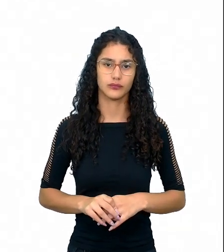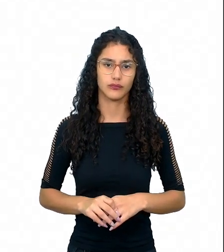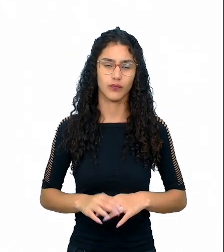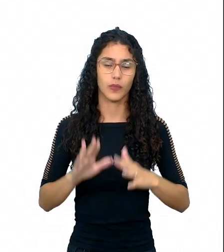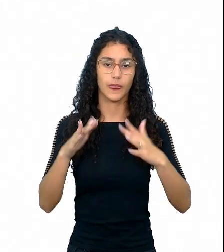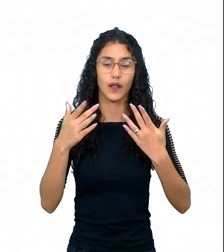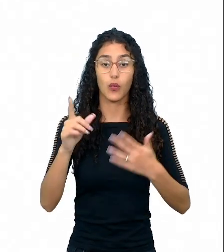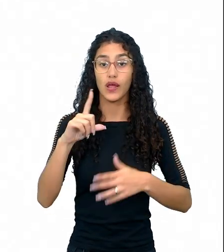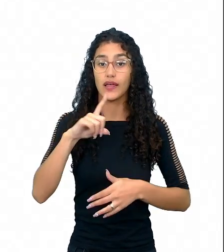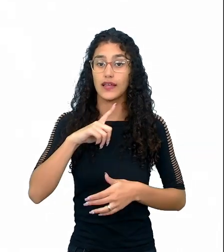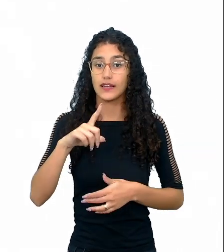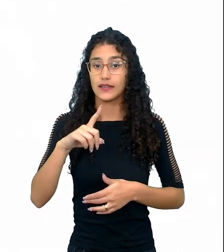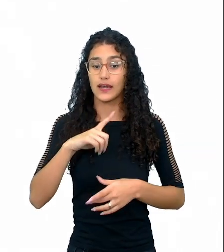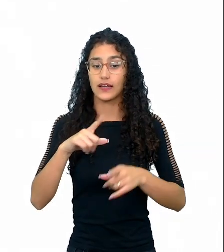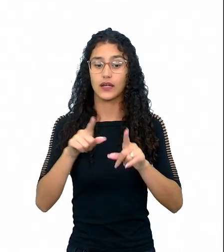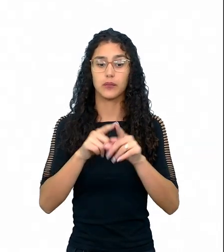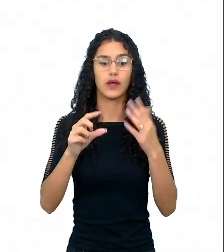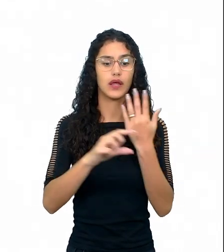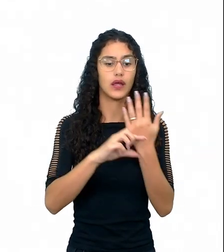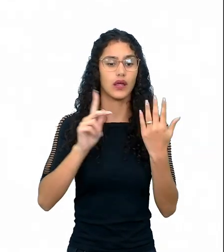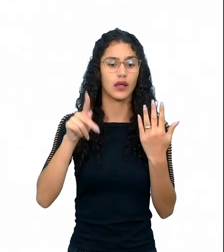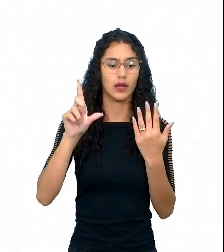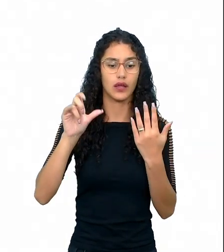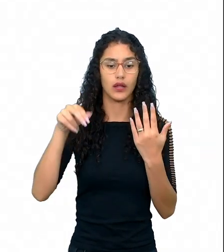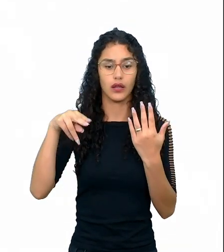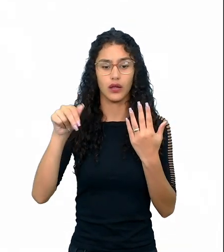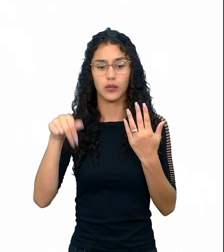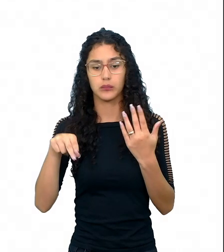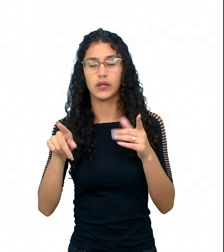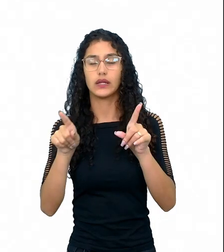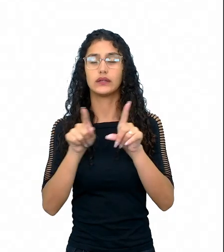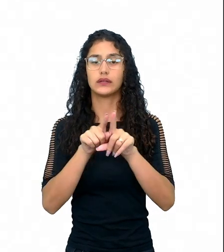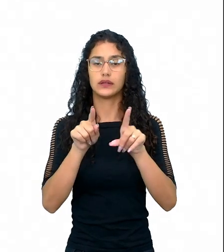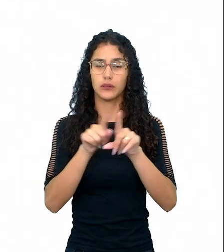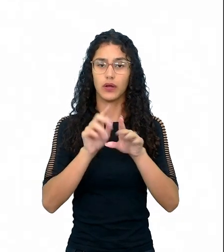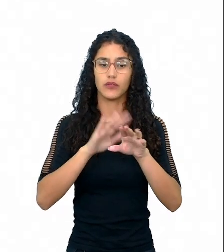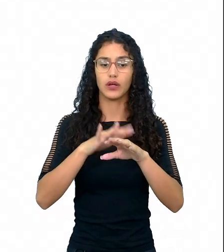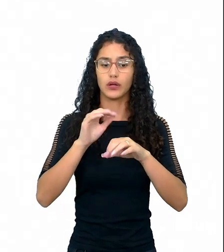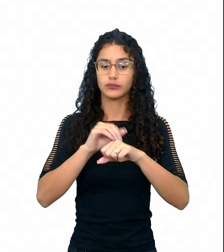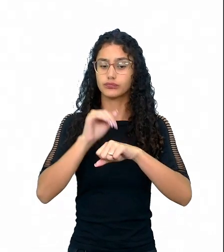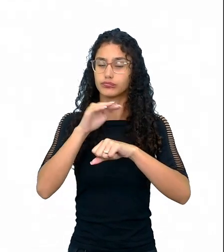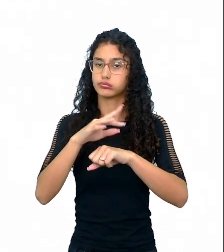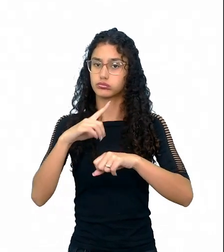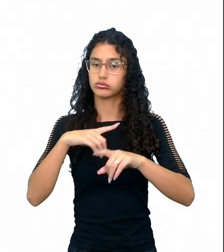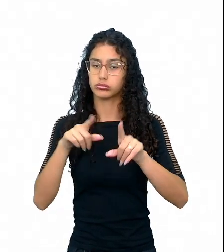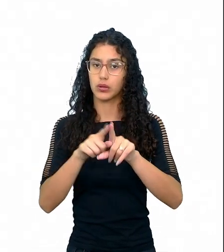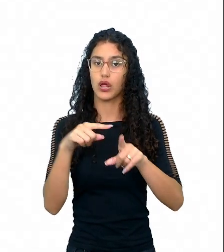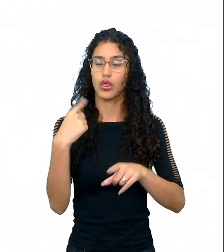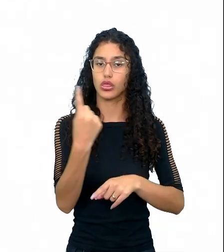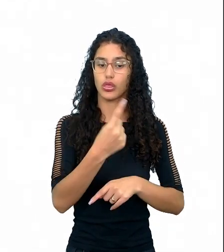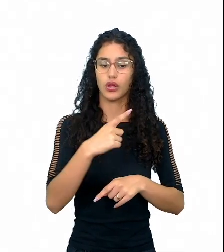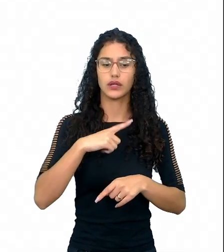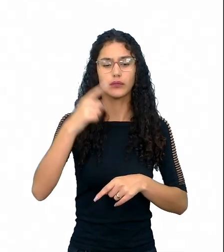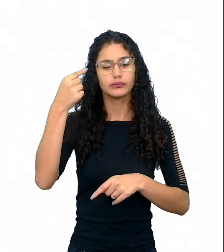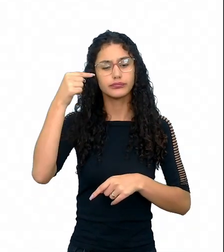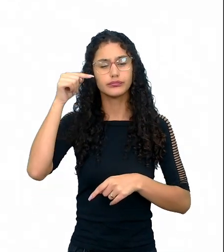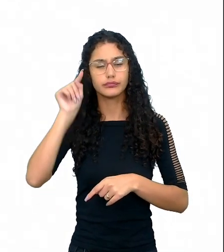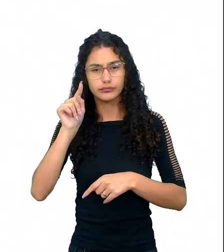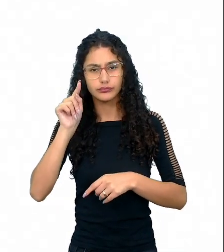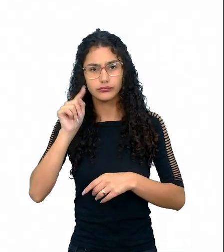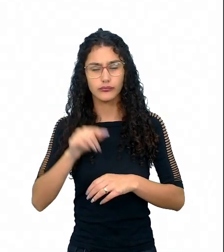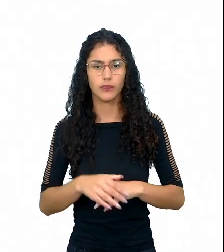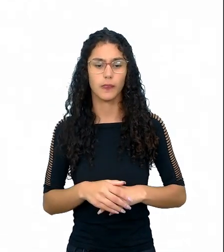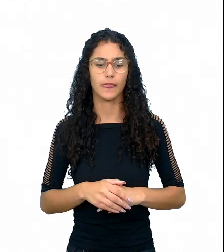o que se tem aqui de Kleiman, né, de também Roxane, citando Busato, nós temos aí essa ideia de